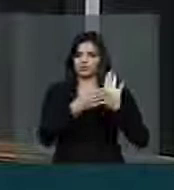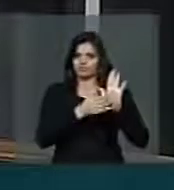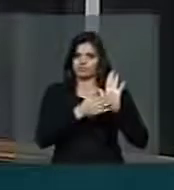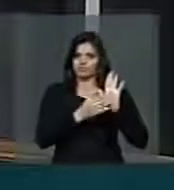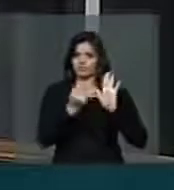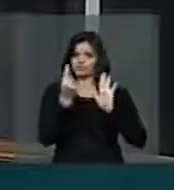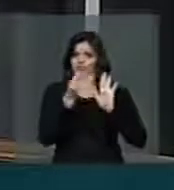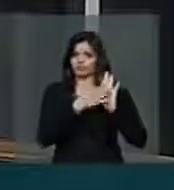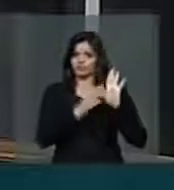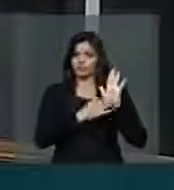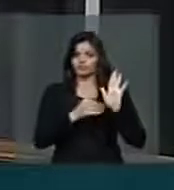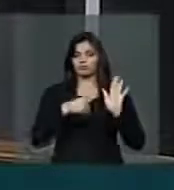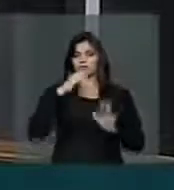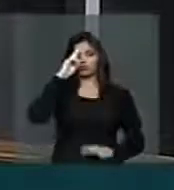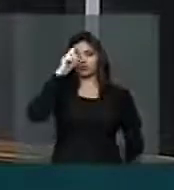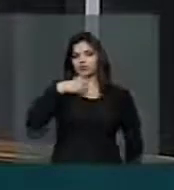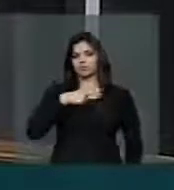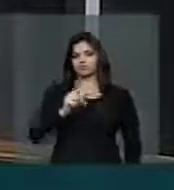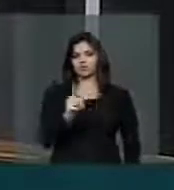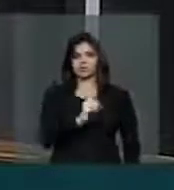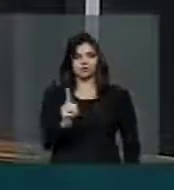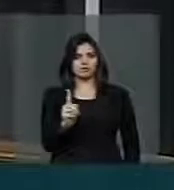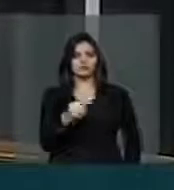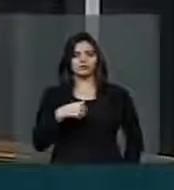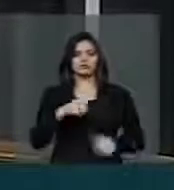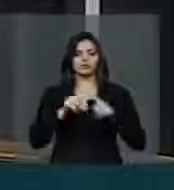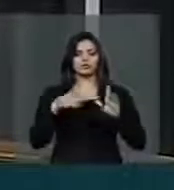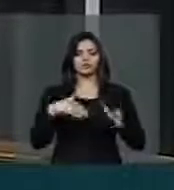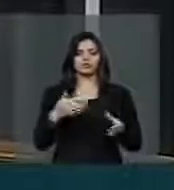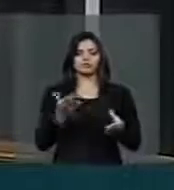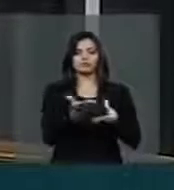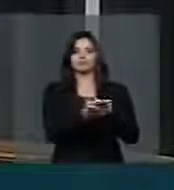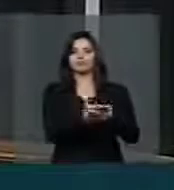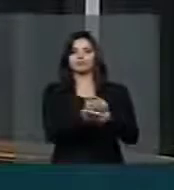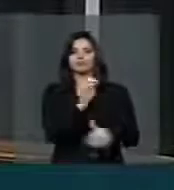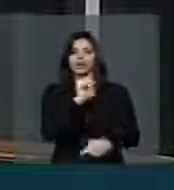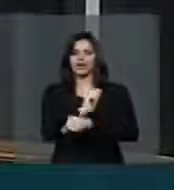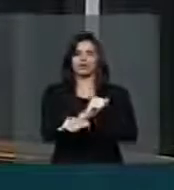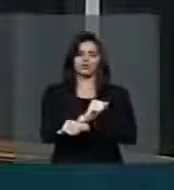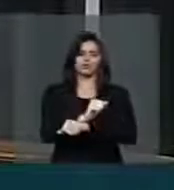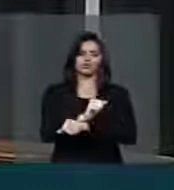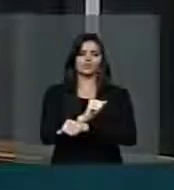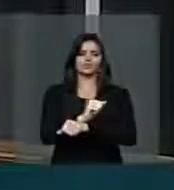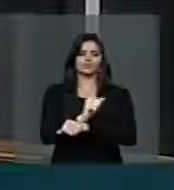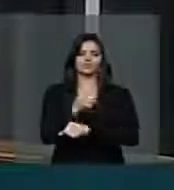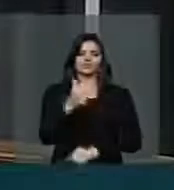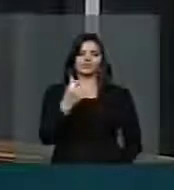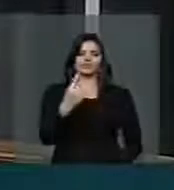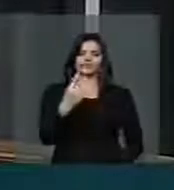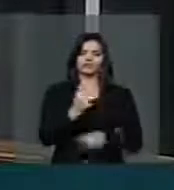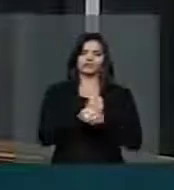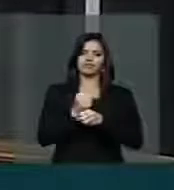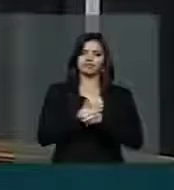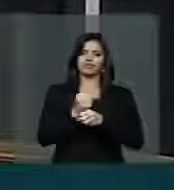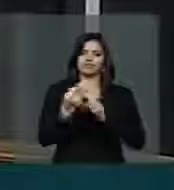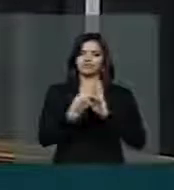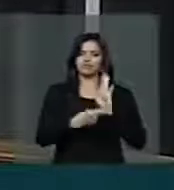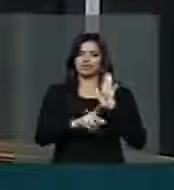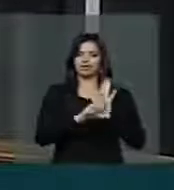propostas que nem é da minha autoria e que estava parado há exatamente 13 anos, o